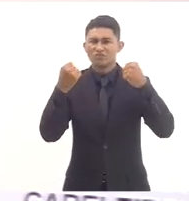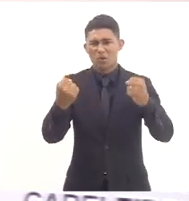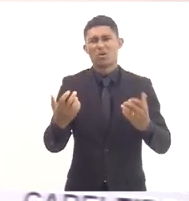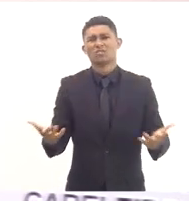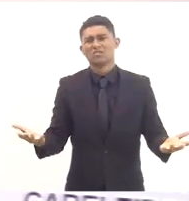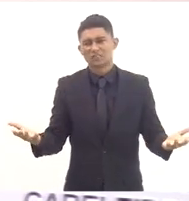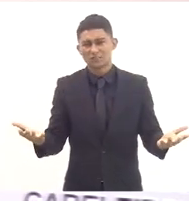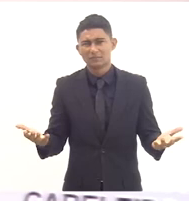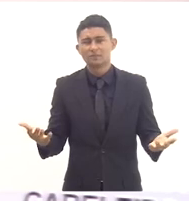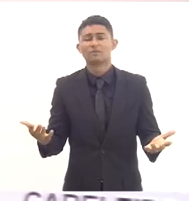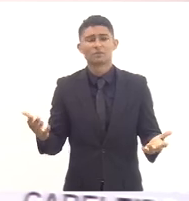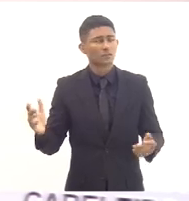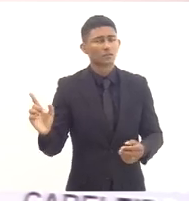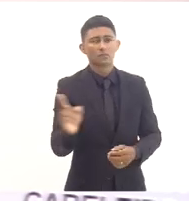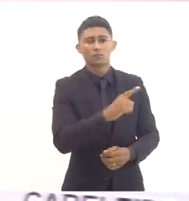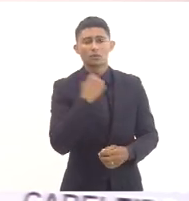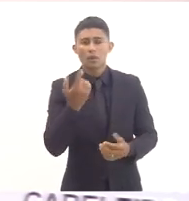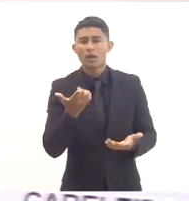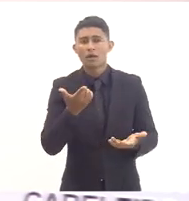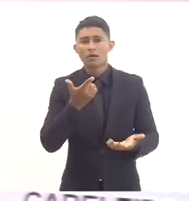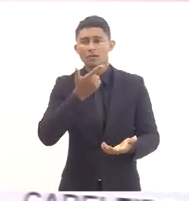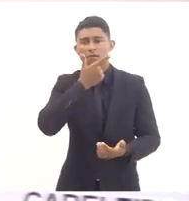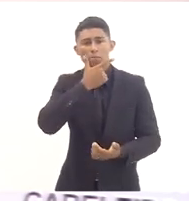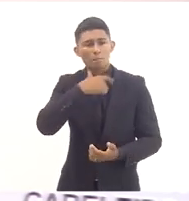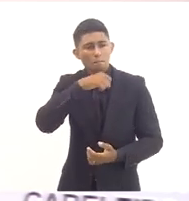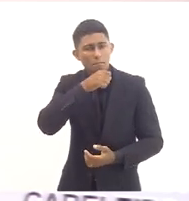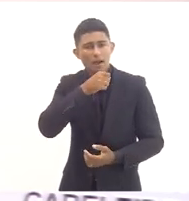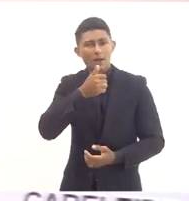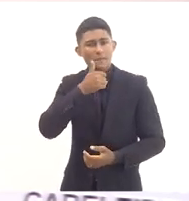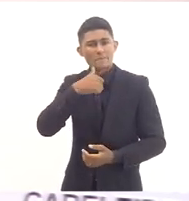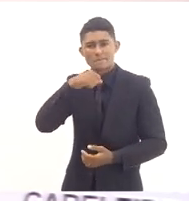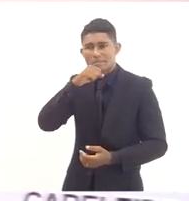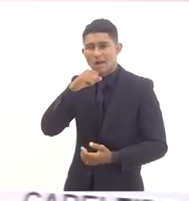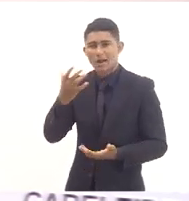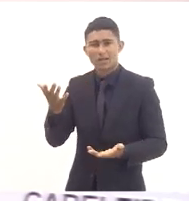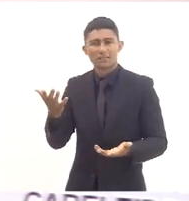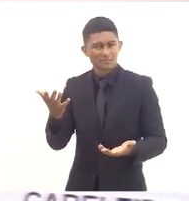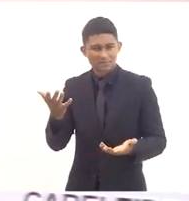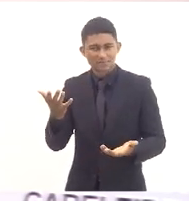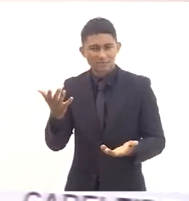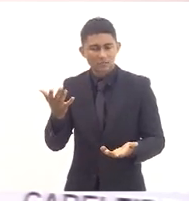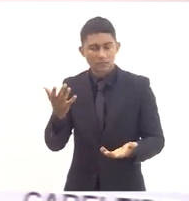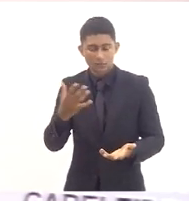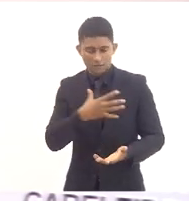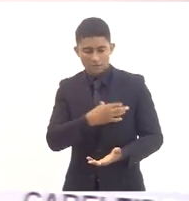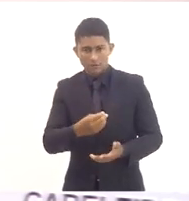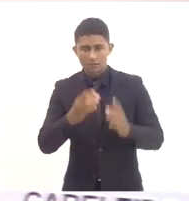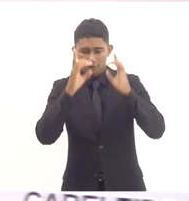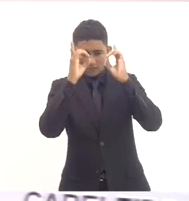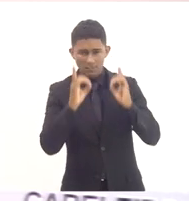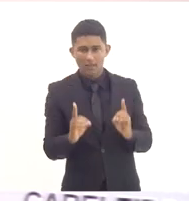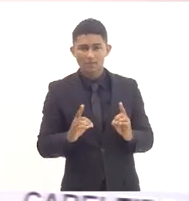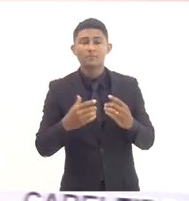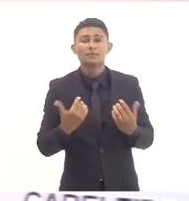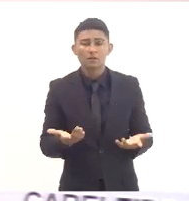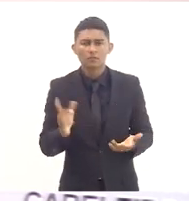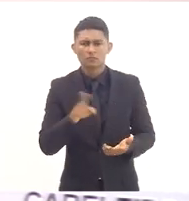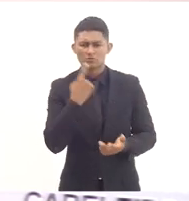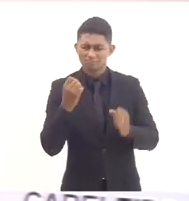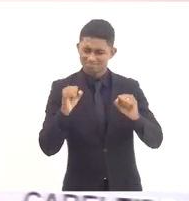que todos nós pais de pessoas com deficiência nós fazemos a gente só faz o que a gente